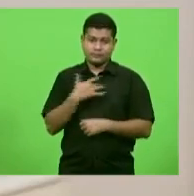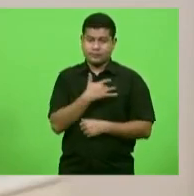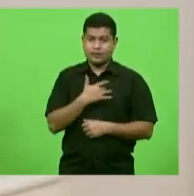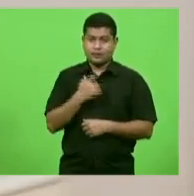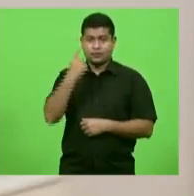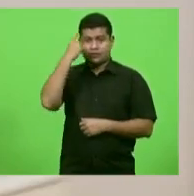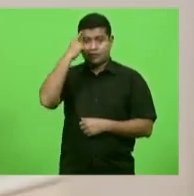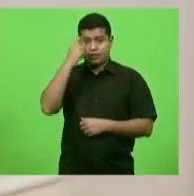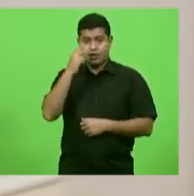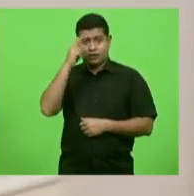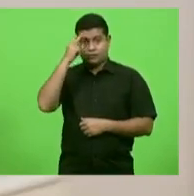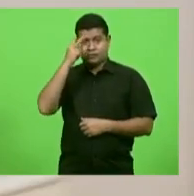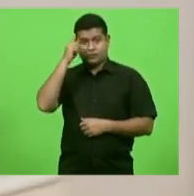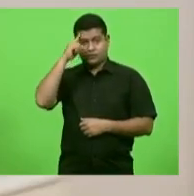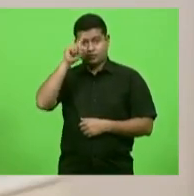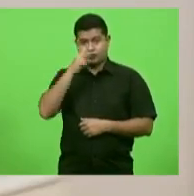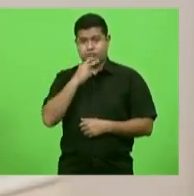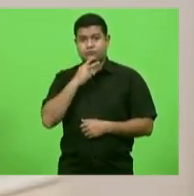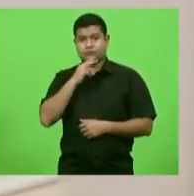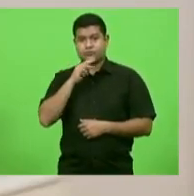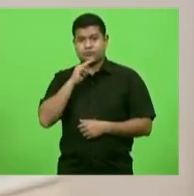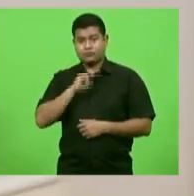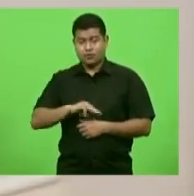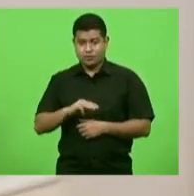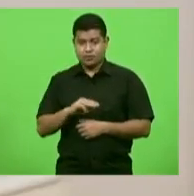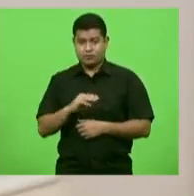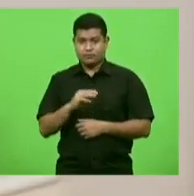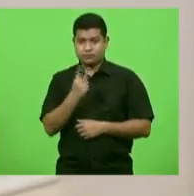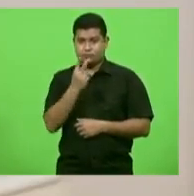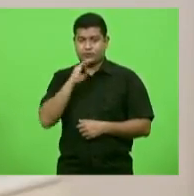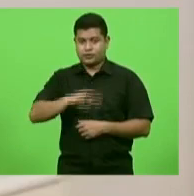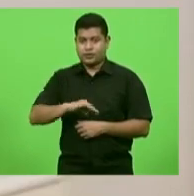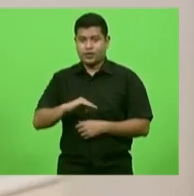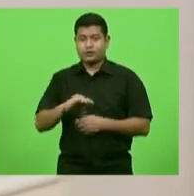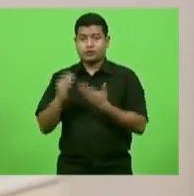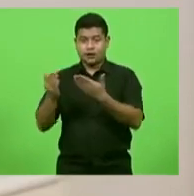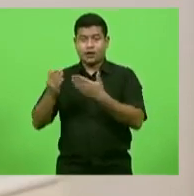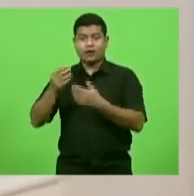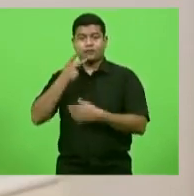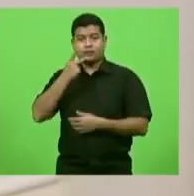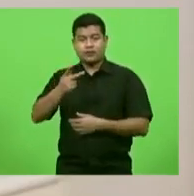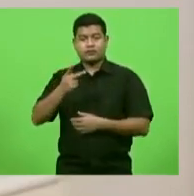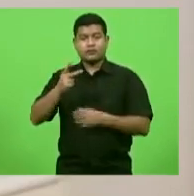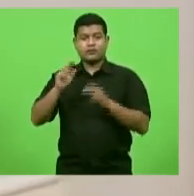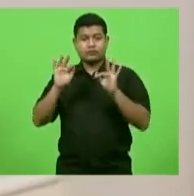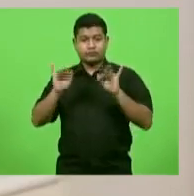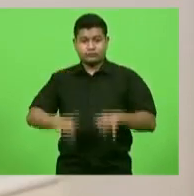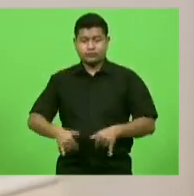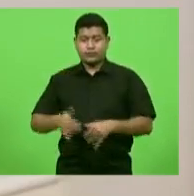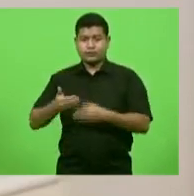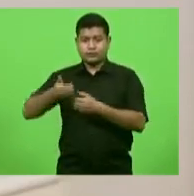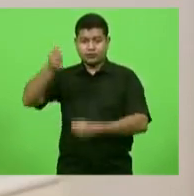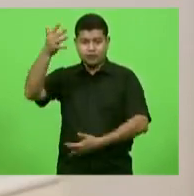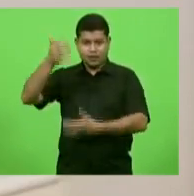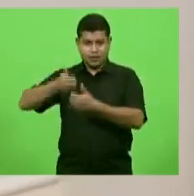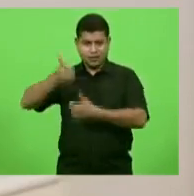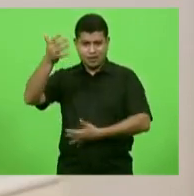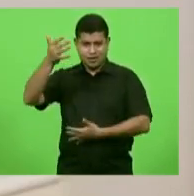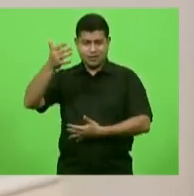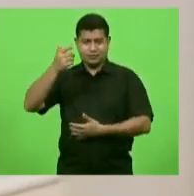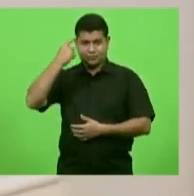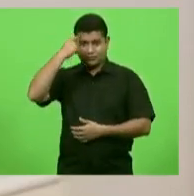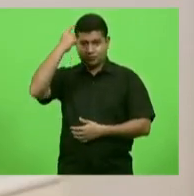mais no final da tarde, ele abordou esse assunto em sua transmissão ao vivo para a população catarinense.